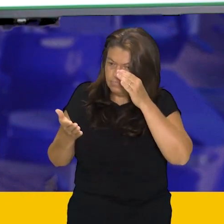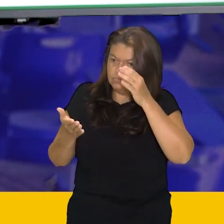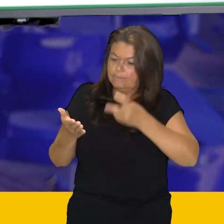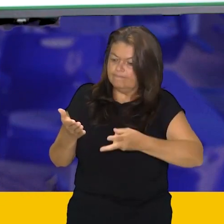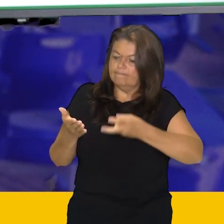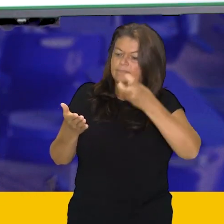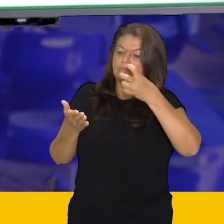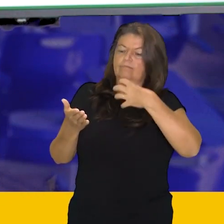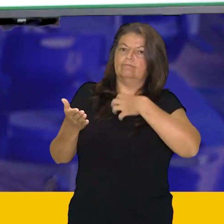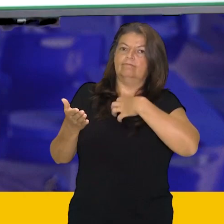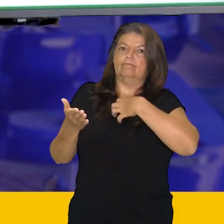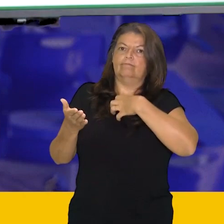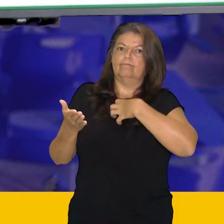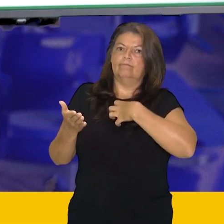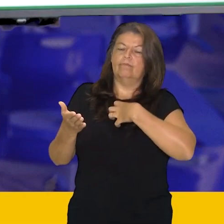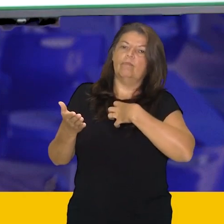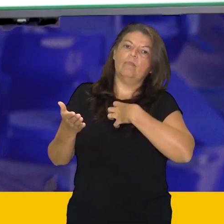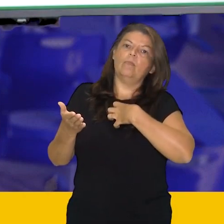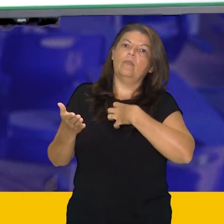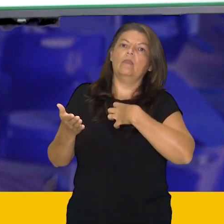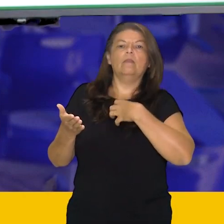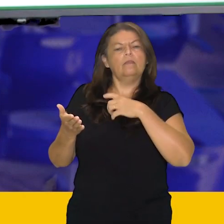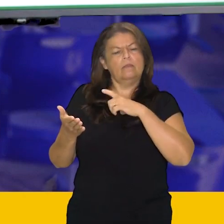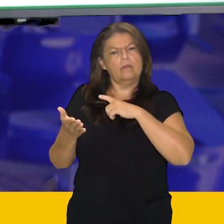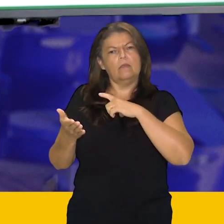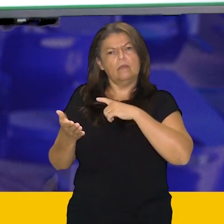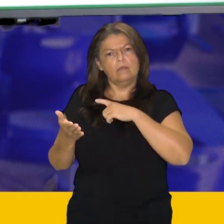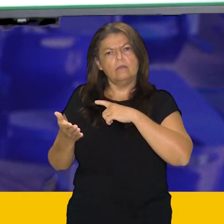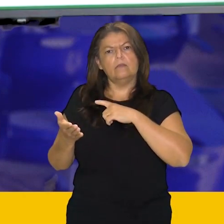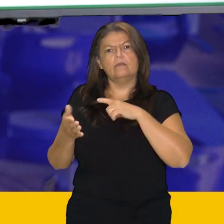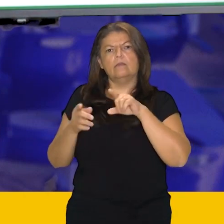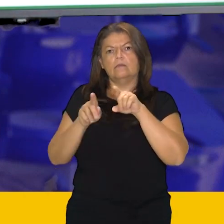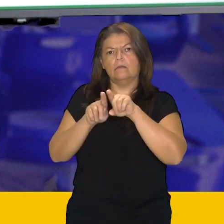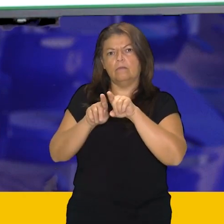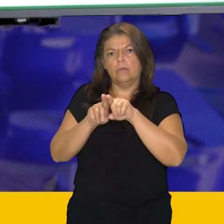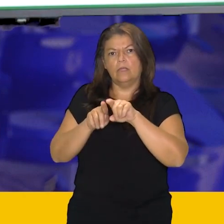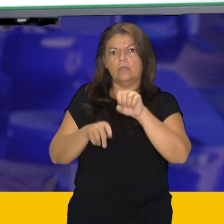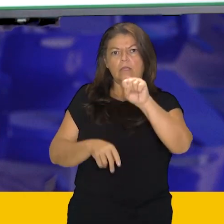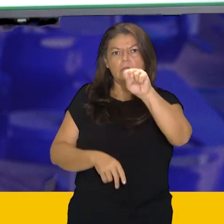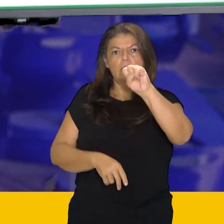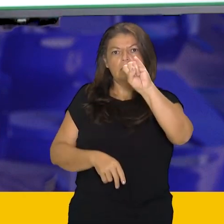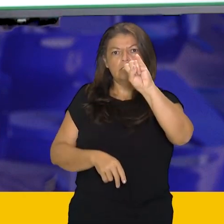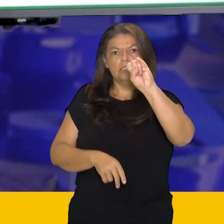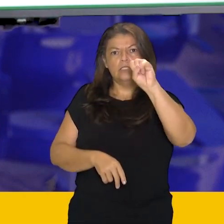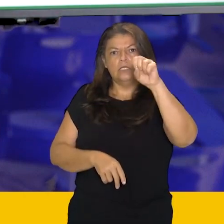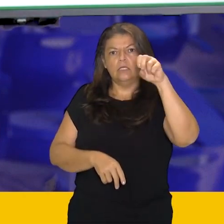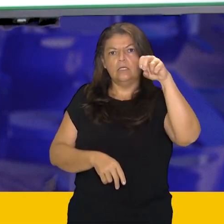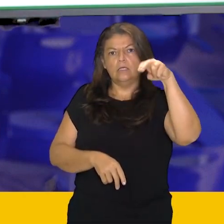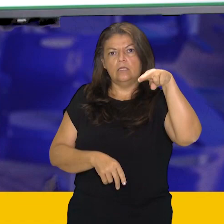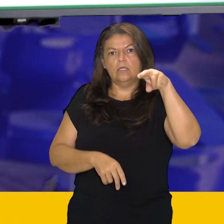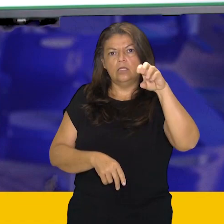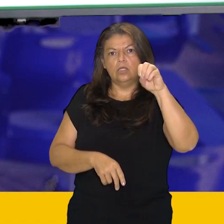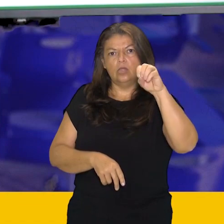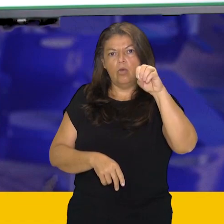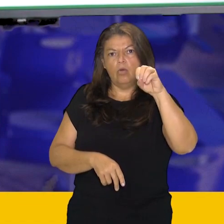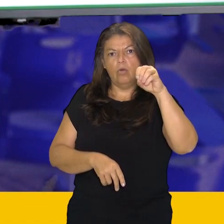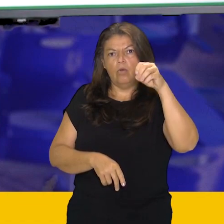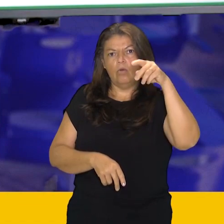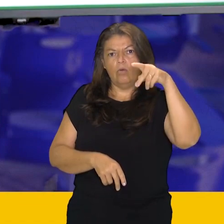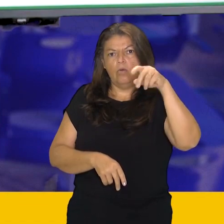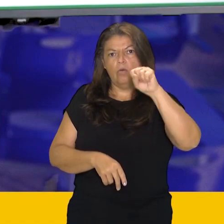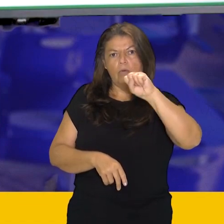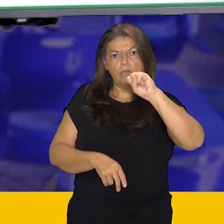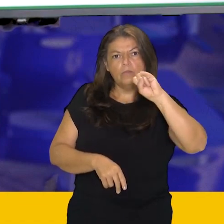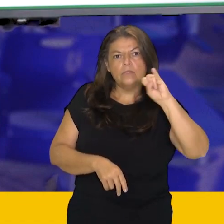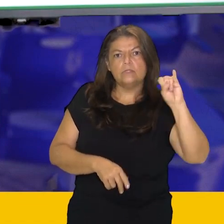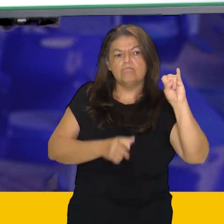uma visão sobre esse produto. Né? Existem as sinopses, que são gêneros também que trazem o resumo da